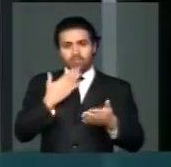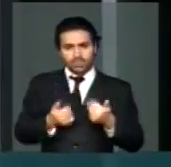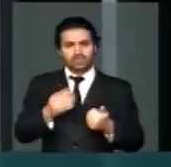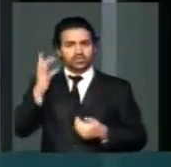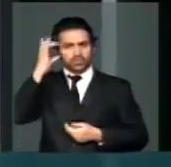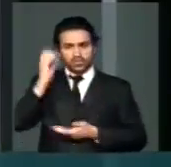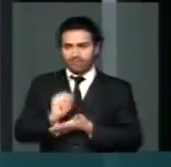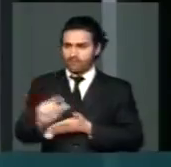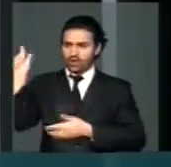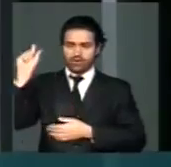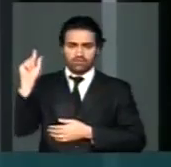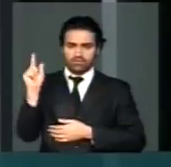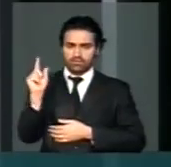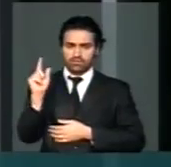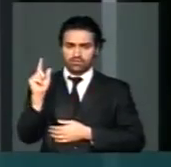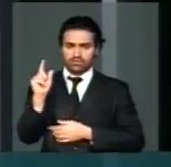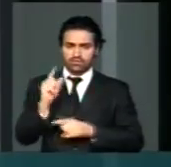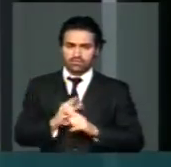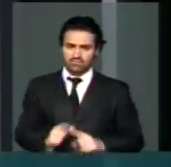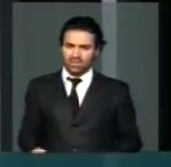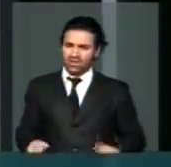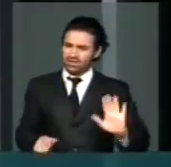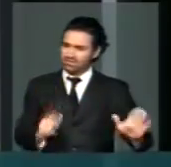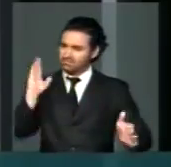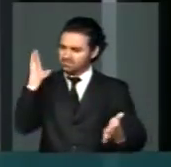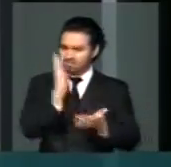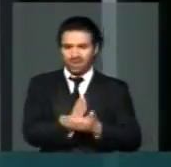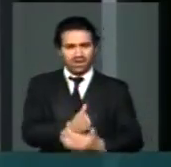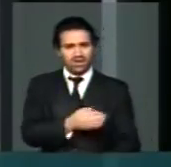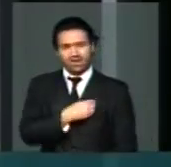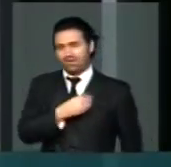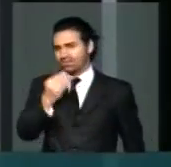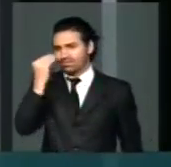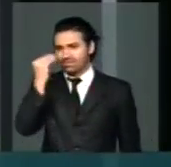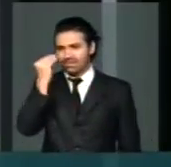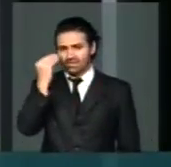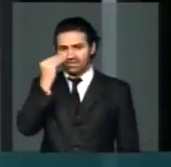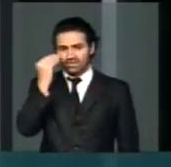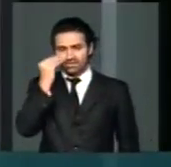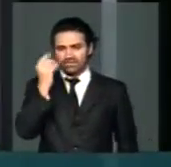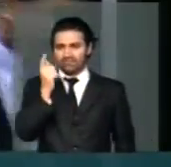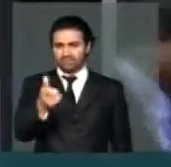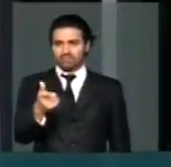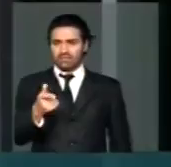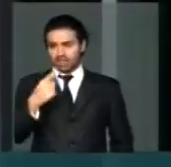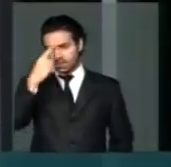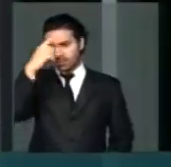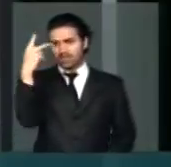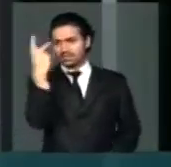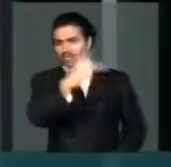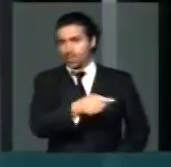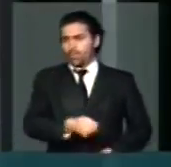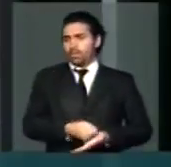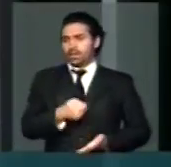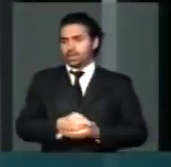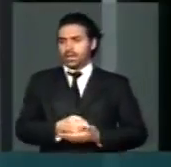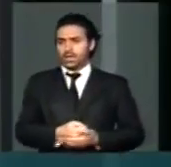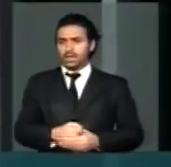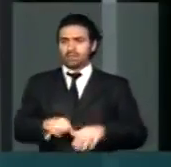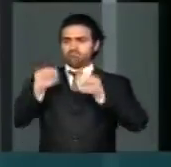não vem vocês querendo enfiar a goela abaixo a vontade ideológica, inclusive na Suprema